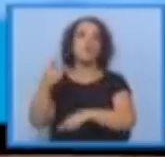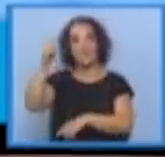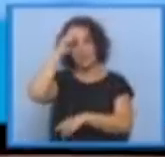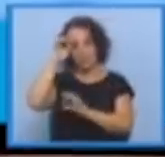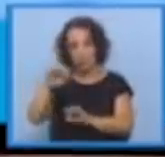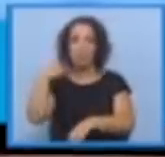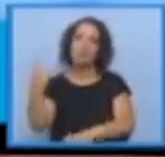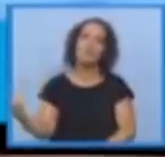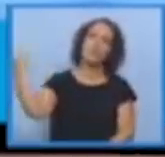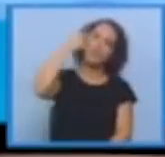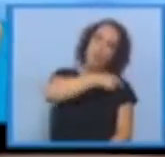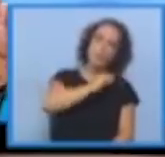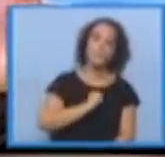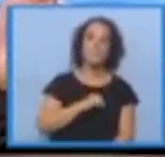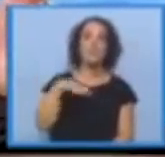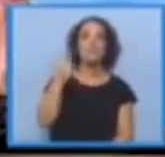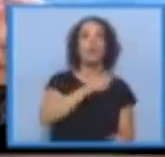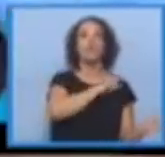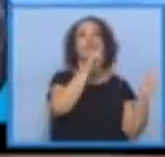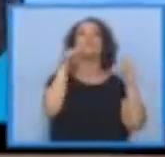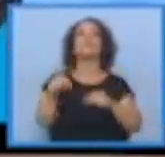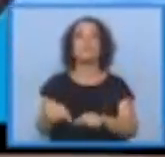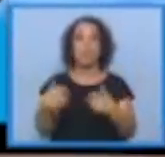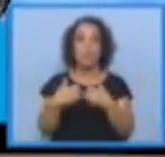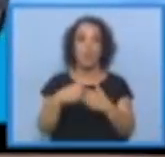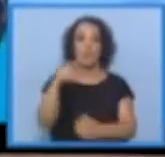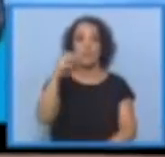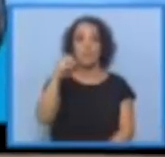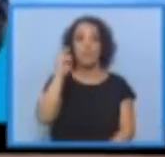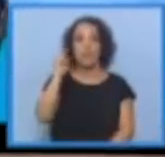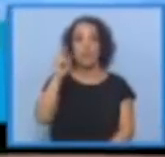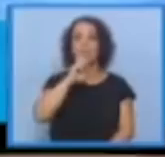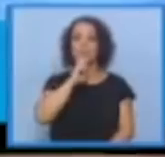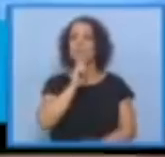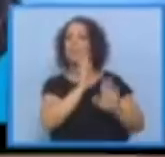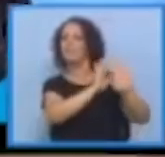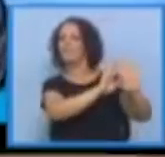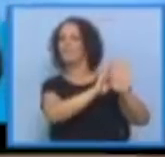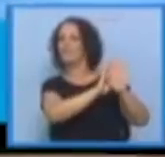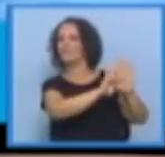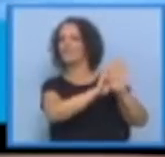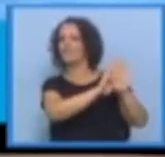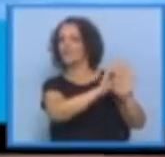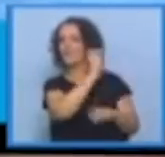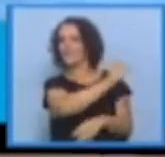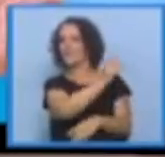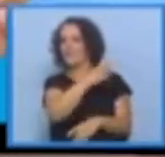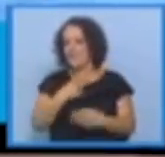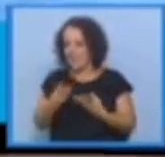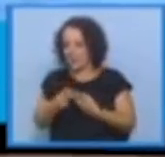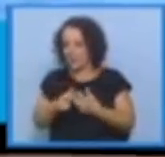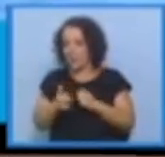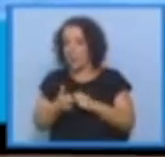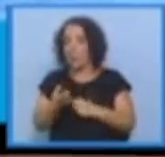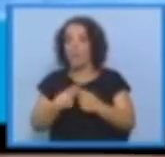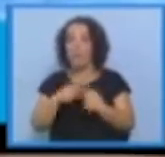voltamos. Depois, quando foi para voltar, a guerra levou 30 anos, os bispos disseram, ficando por aí, vamos ver, tomara nos resolver os problemas que tem aqui, e acabámos